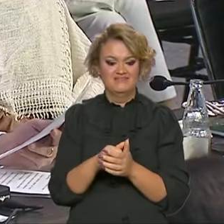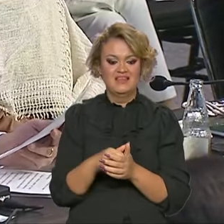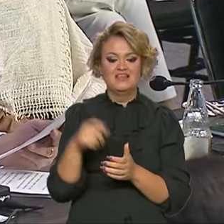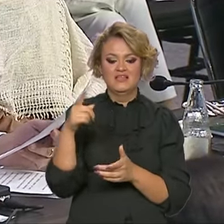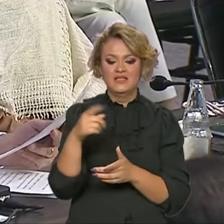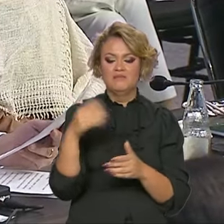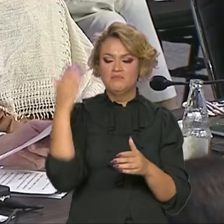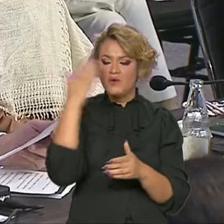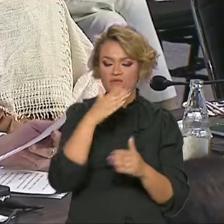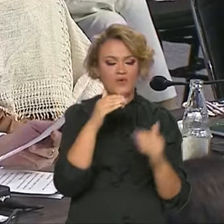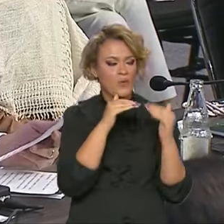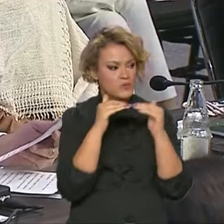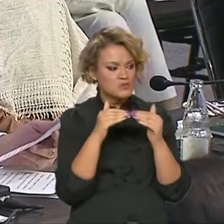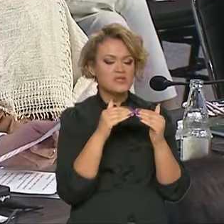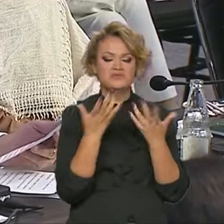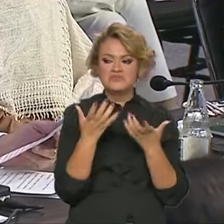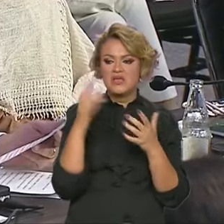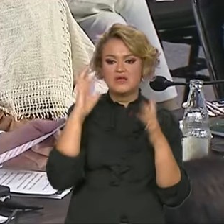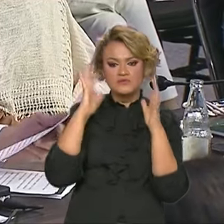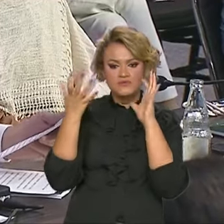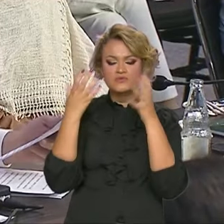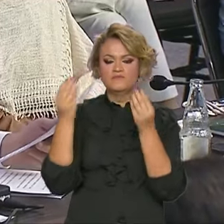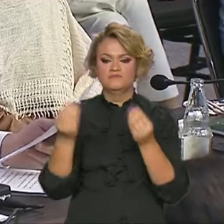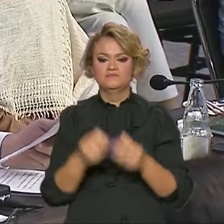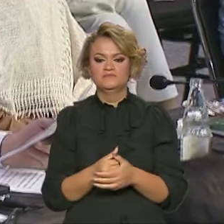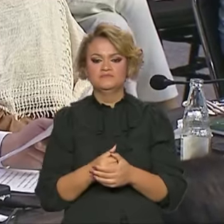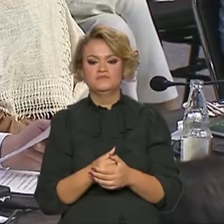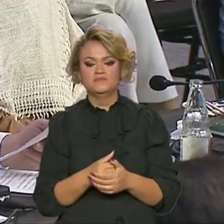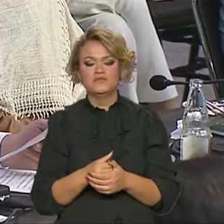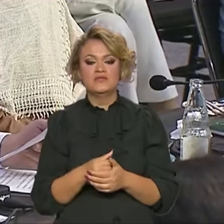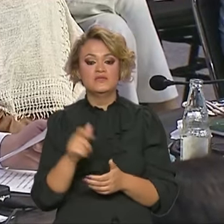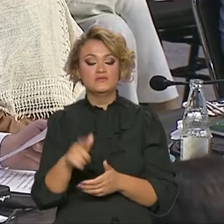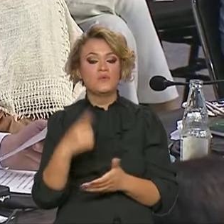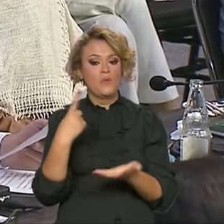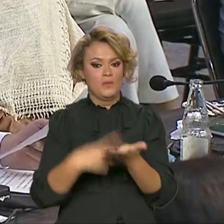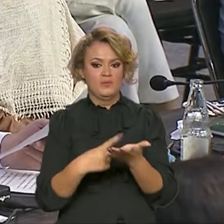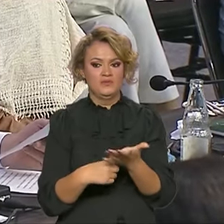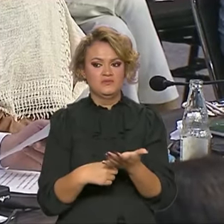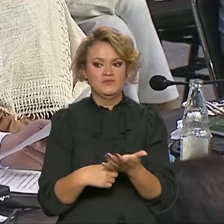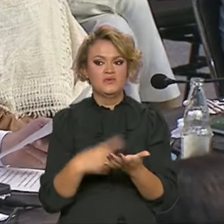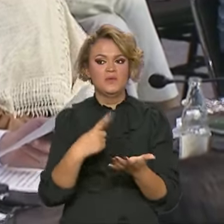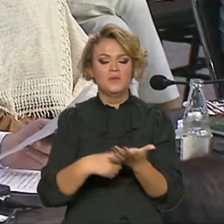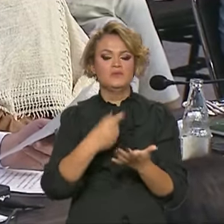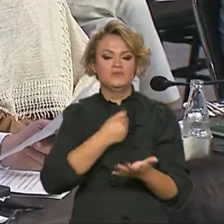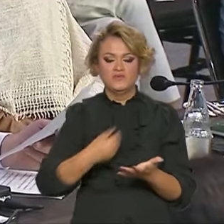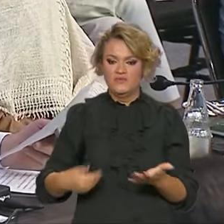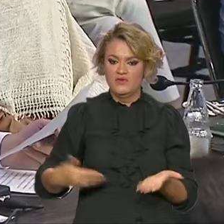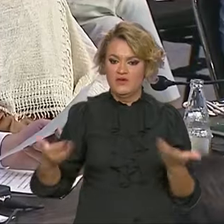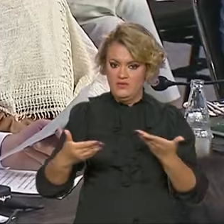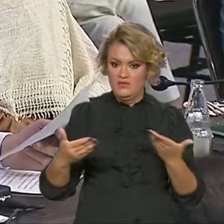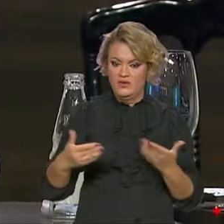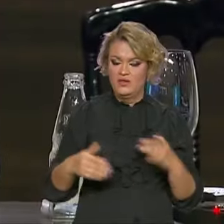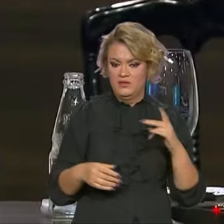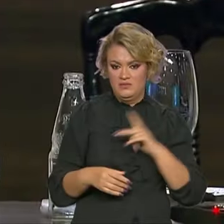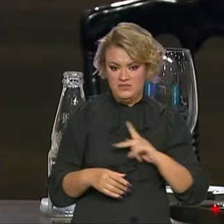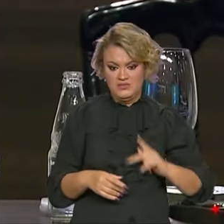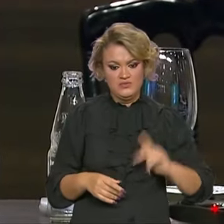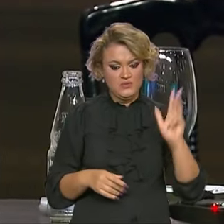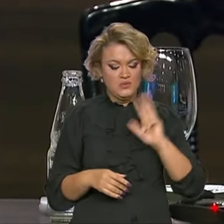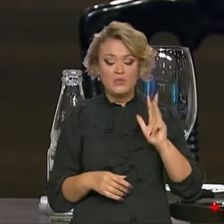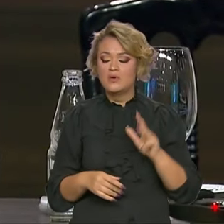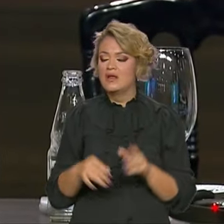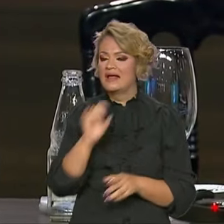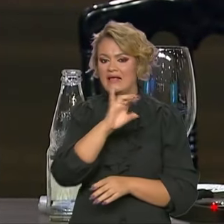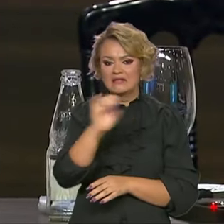buscando consensos e soluções. E é compromisso do nosso governo, do governo do presidente Lula,